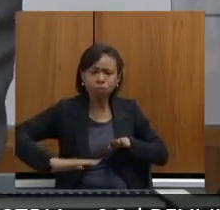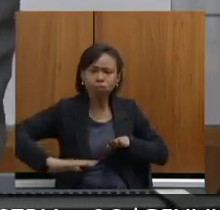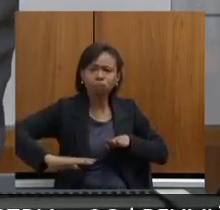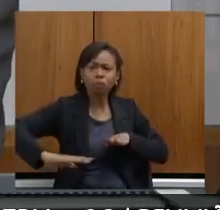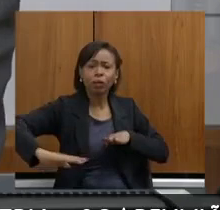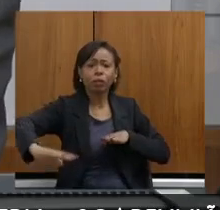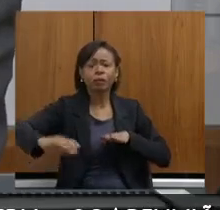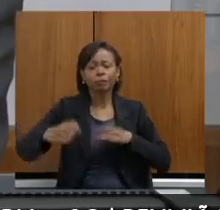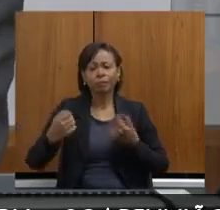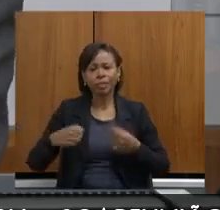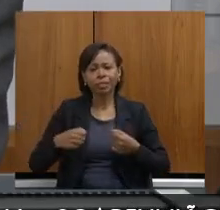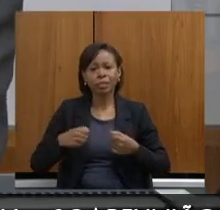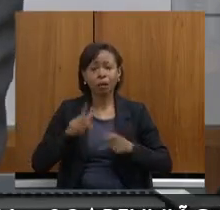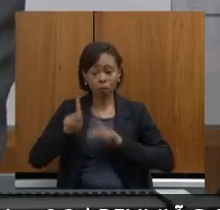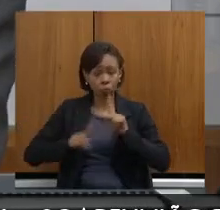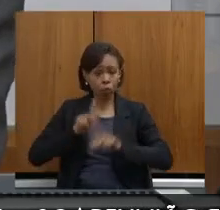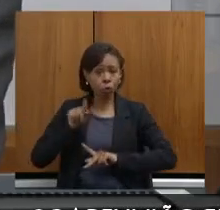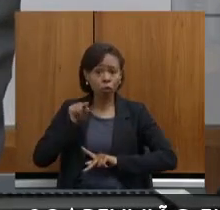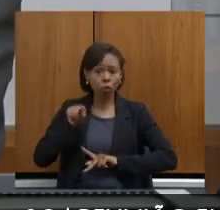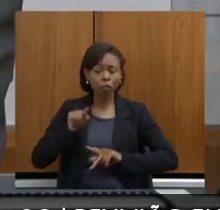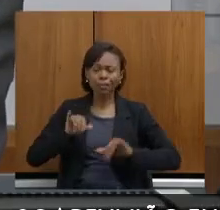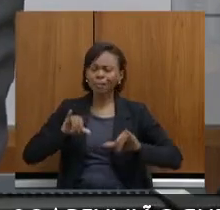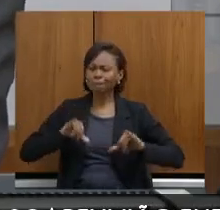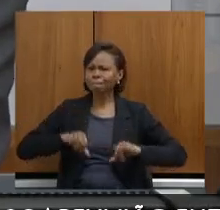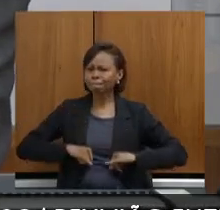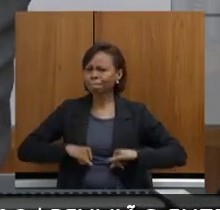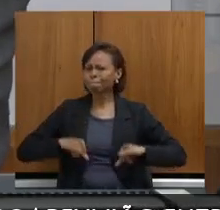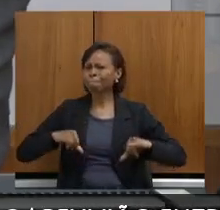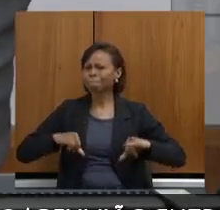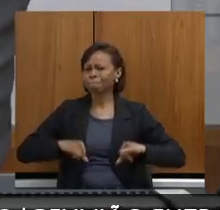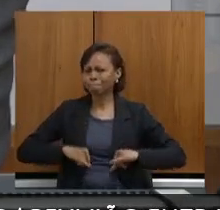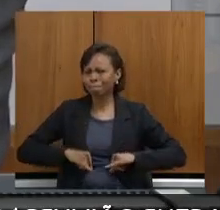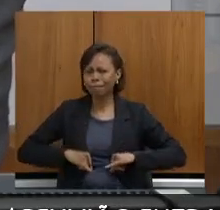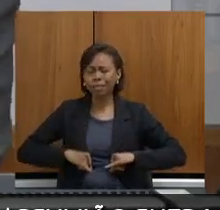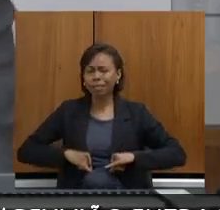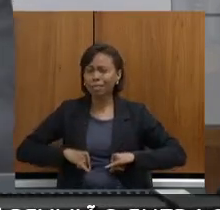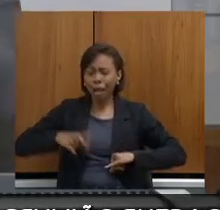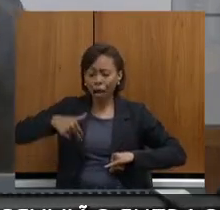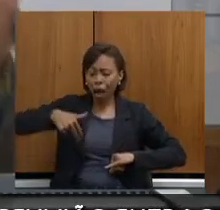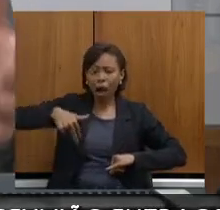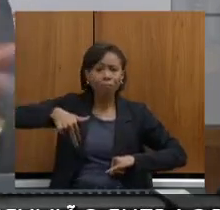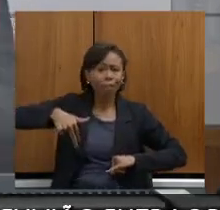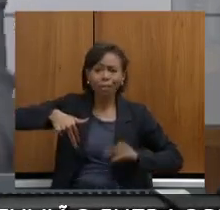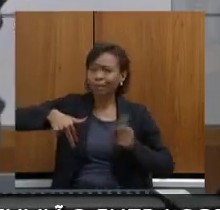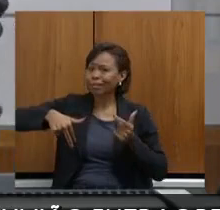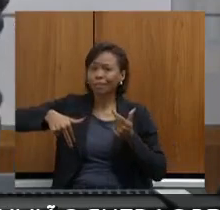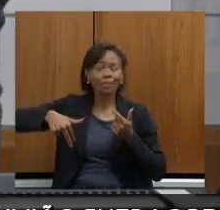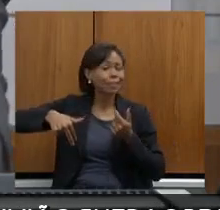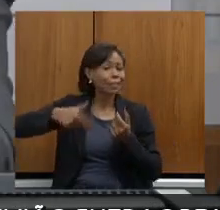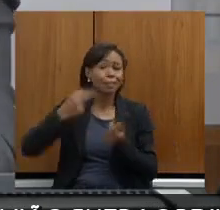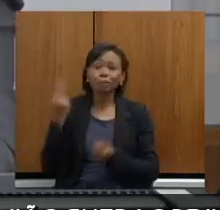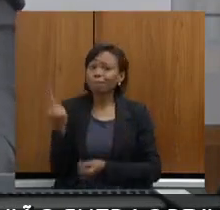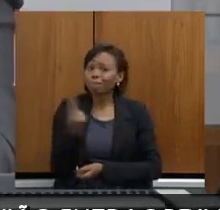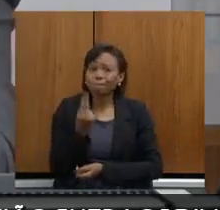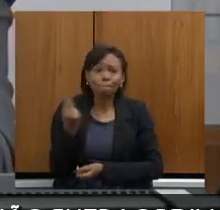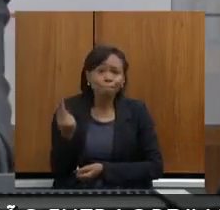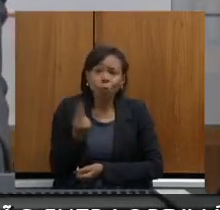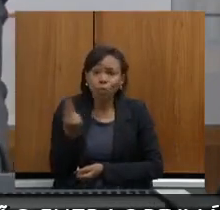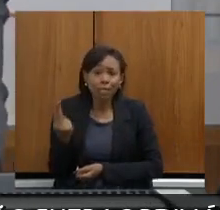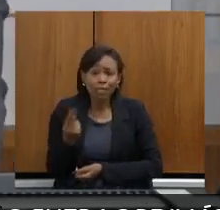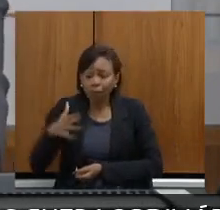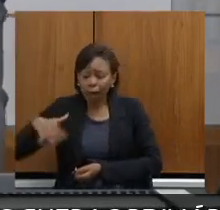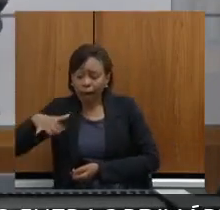lá sofre pessoal a pena porque não consegue andar de da área três da área F para